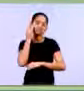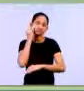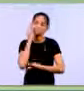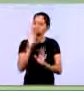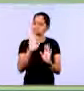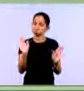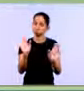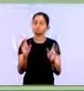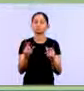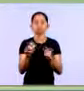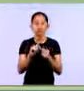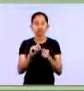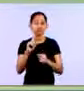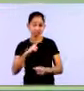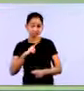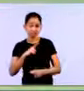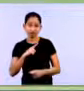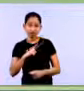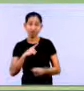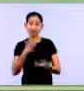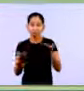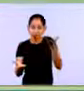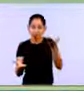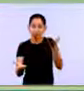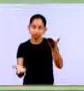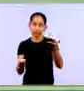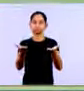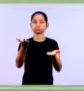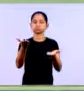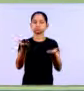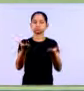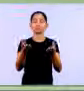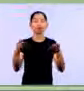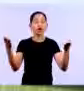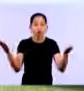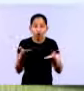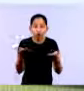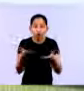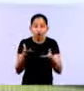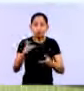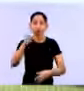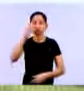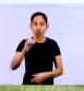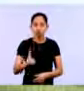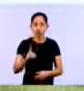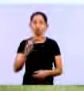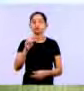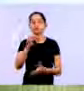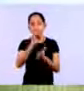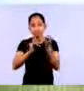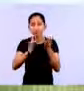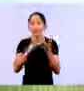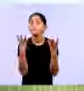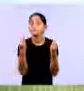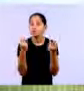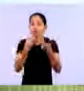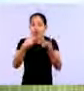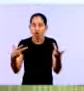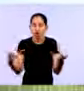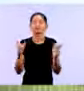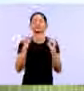tributária existentes entre a federação. Essa foi a nossa aula de direito tributário. É muito conteúdo,